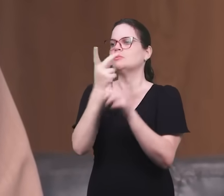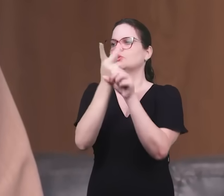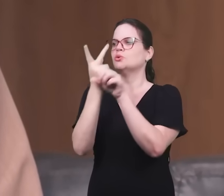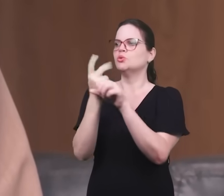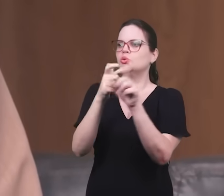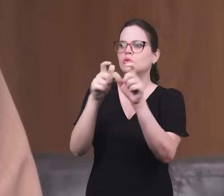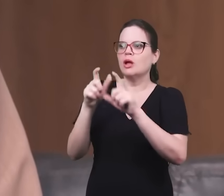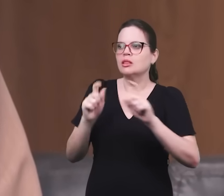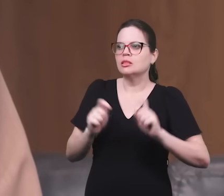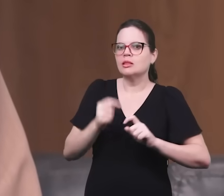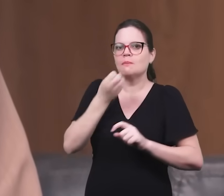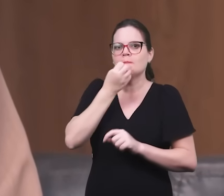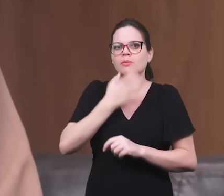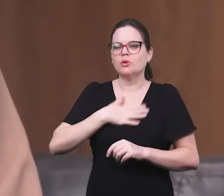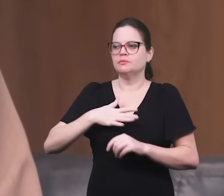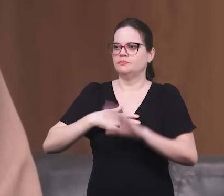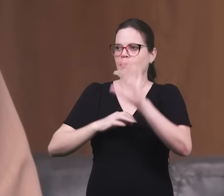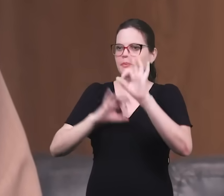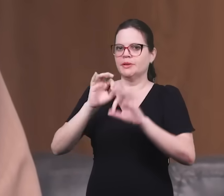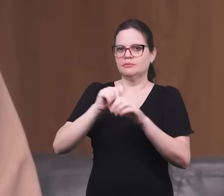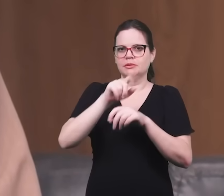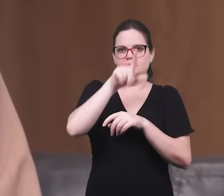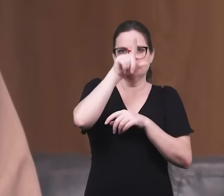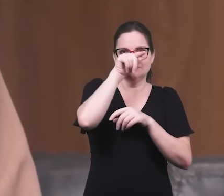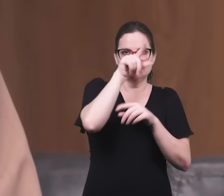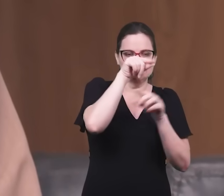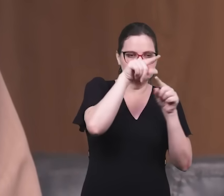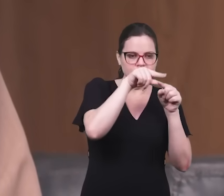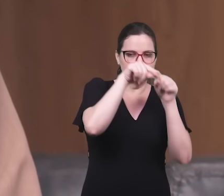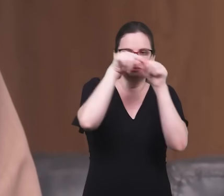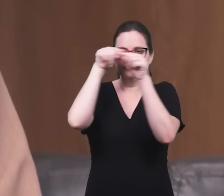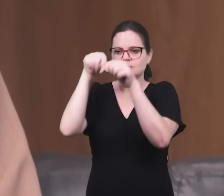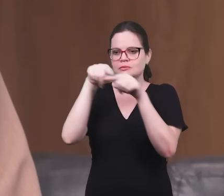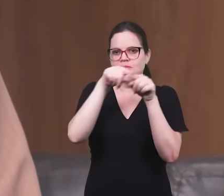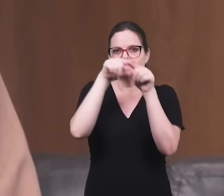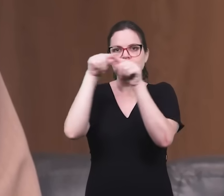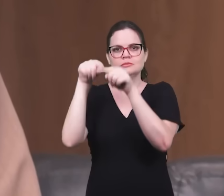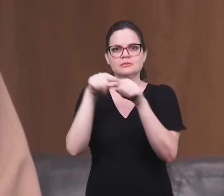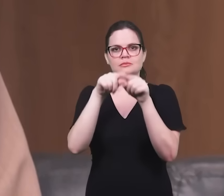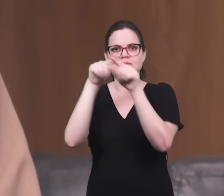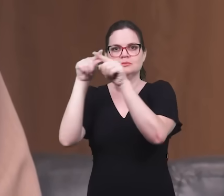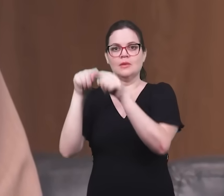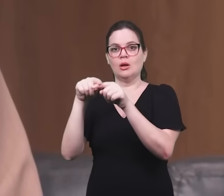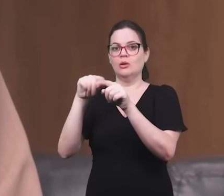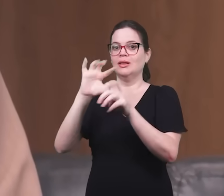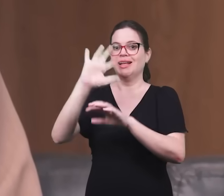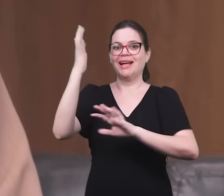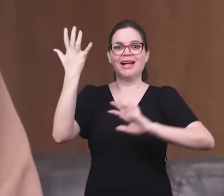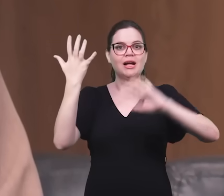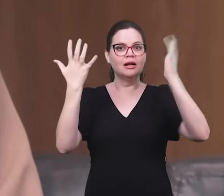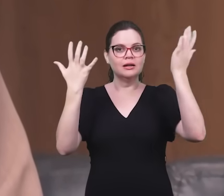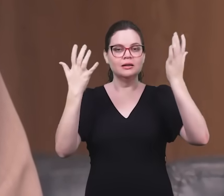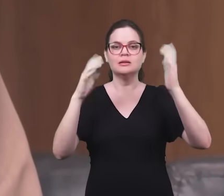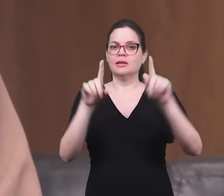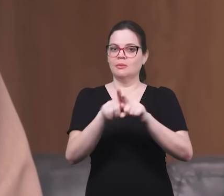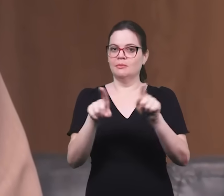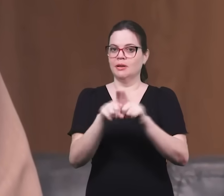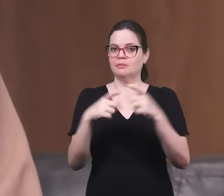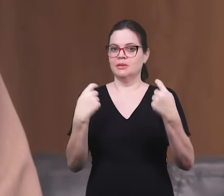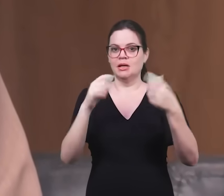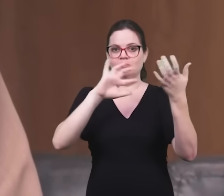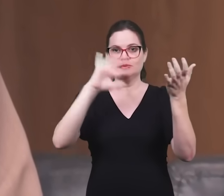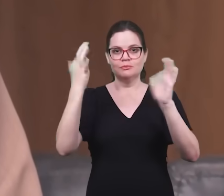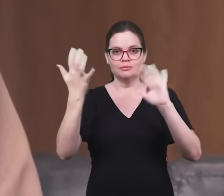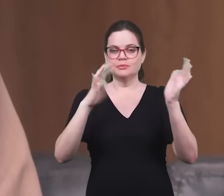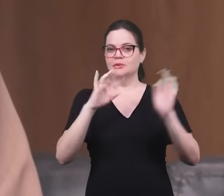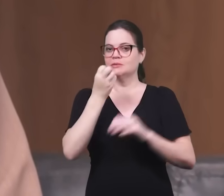favoráveis e ela constrói o ninho num ambiente agradável. Até o tempo, o clima envolve